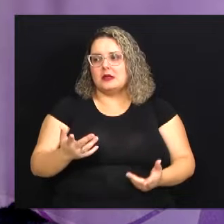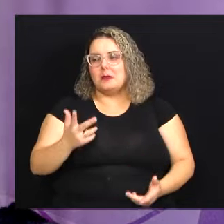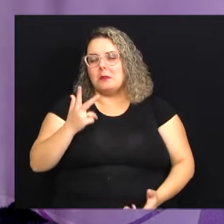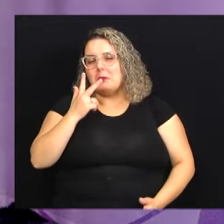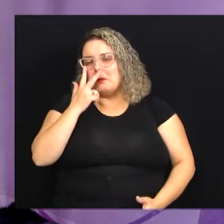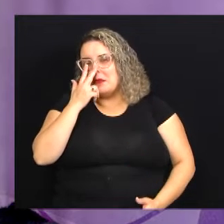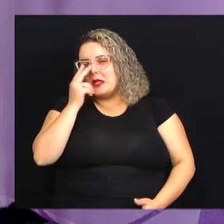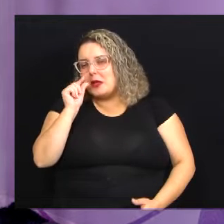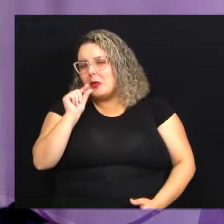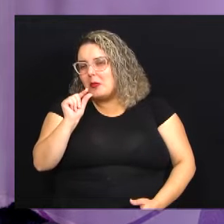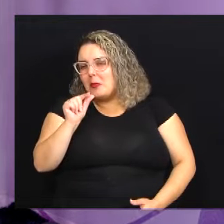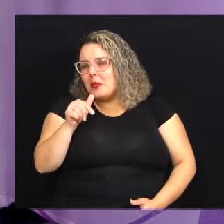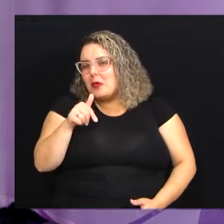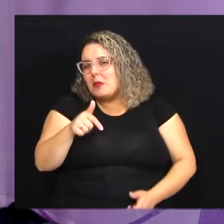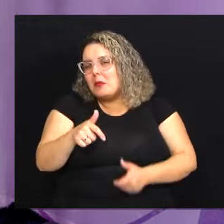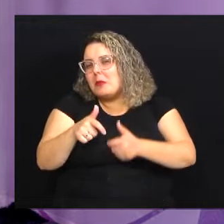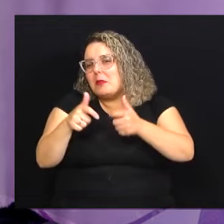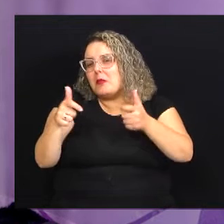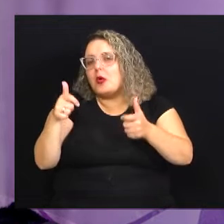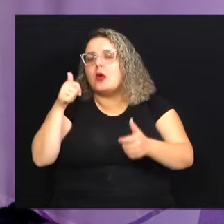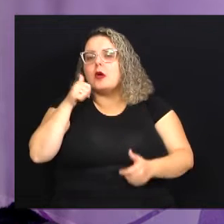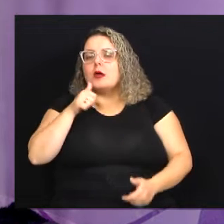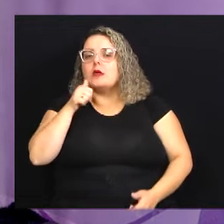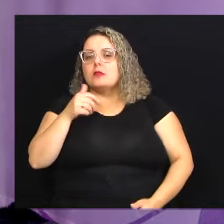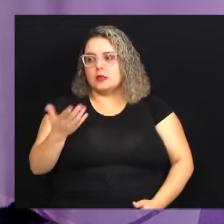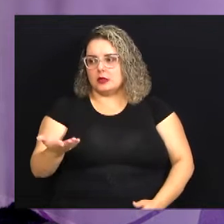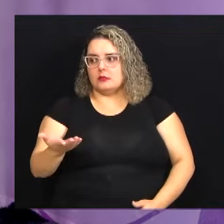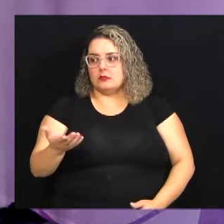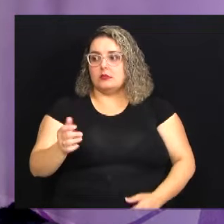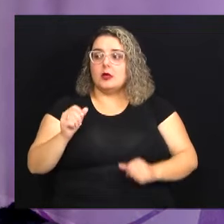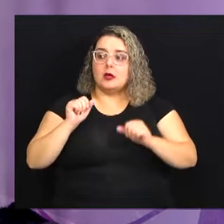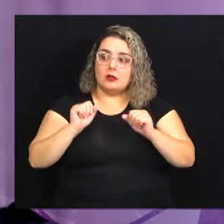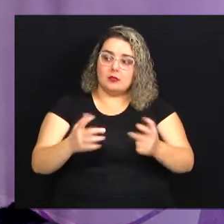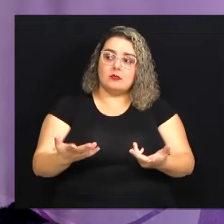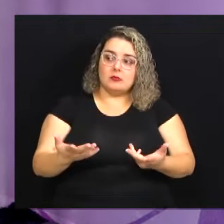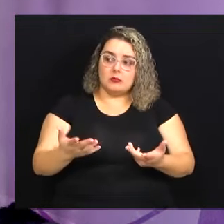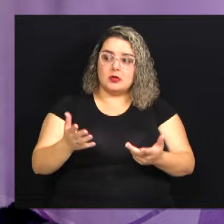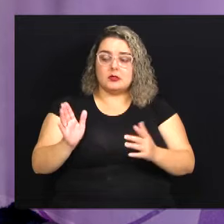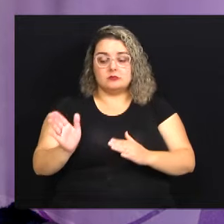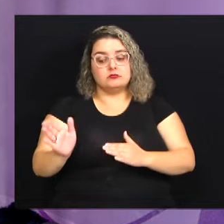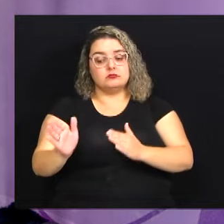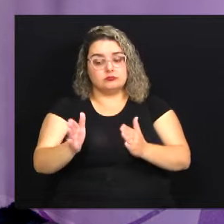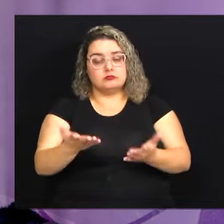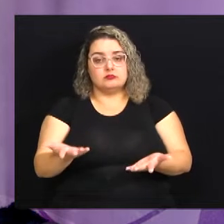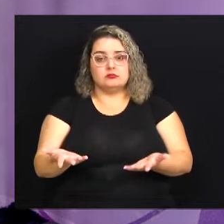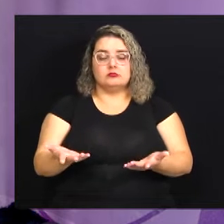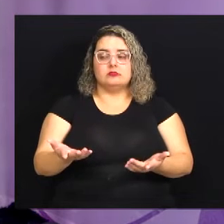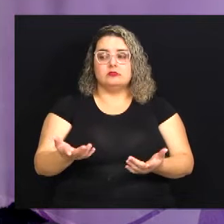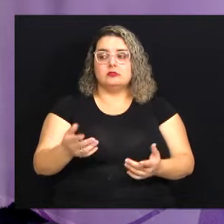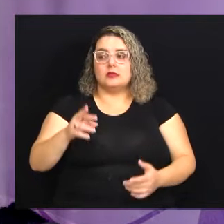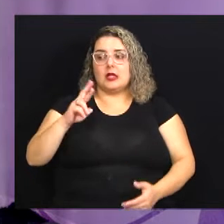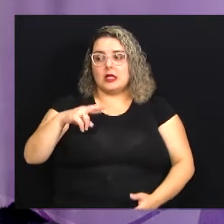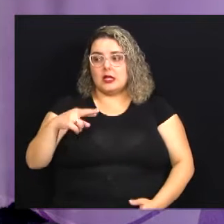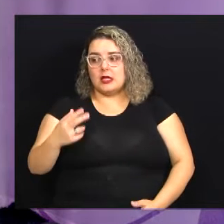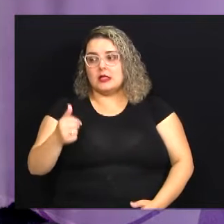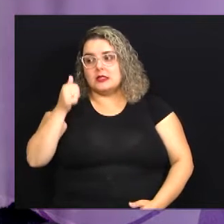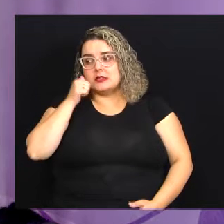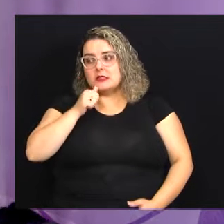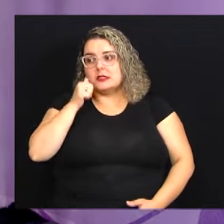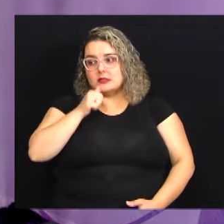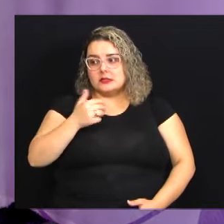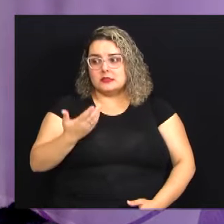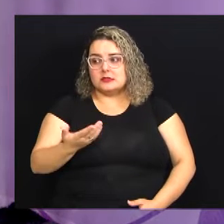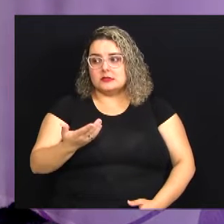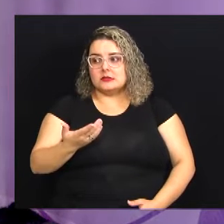parece que um pouco maior em mulheres, mas pode ser um viés devido ao fato de que as